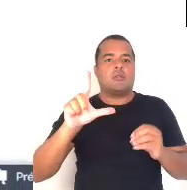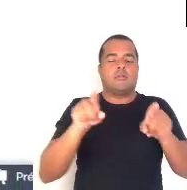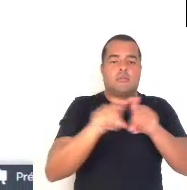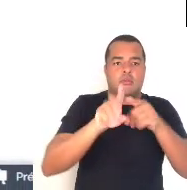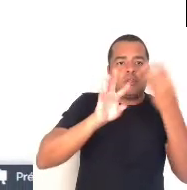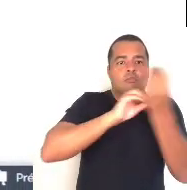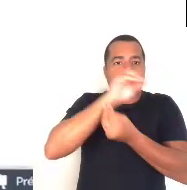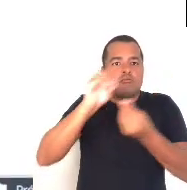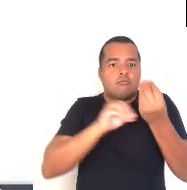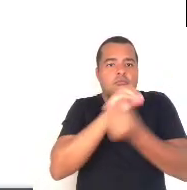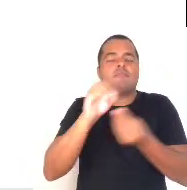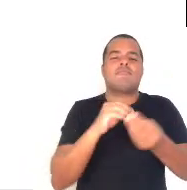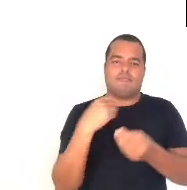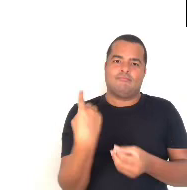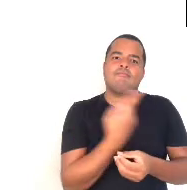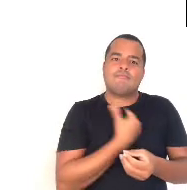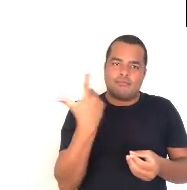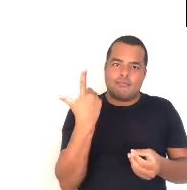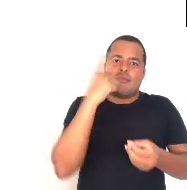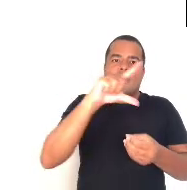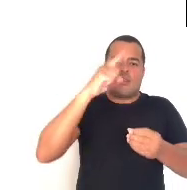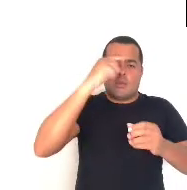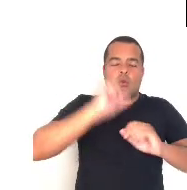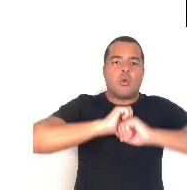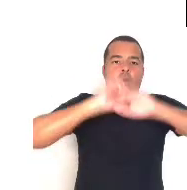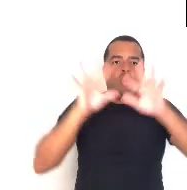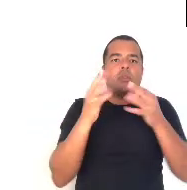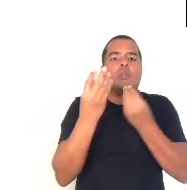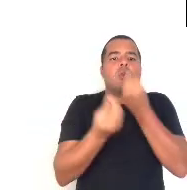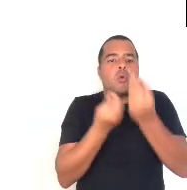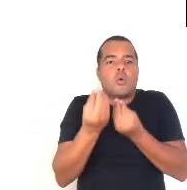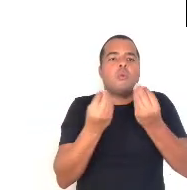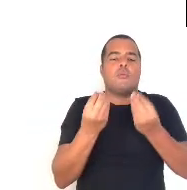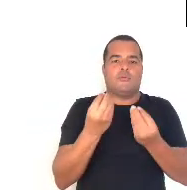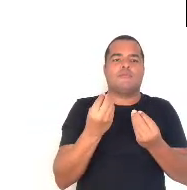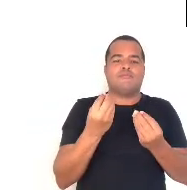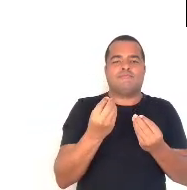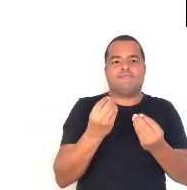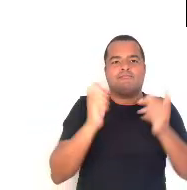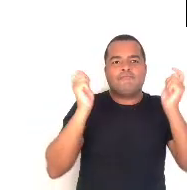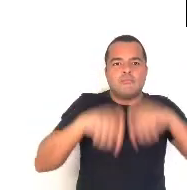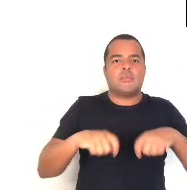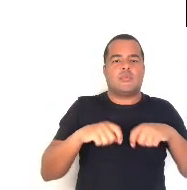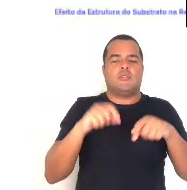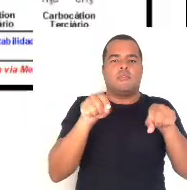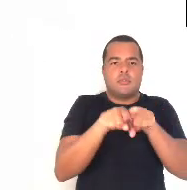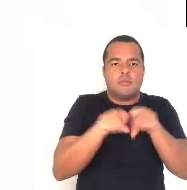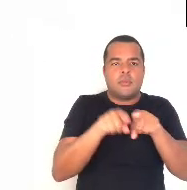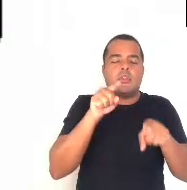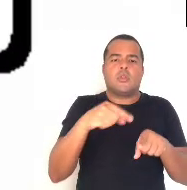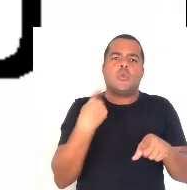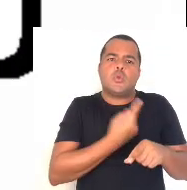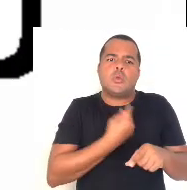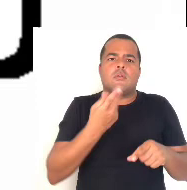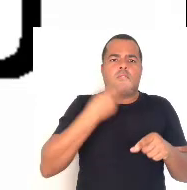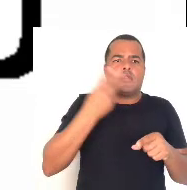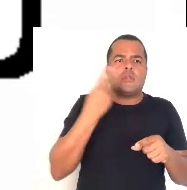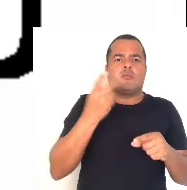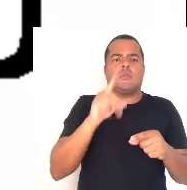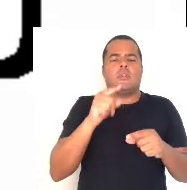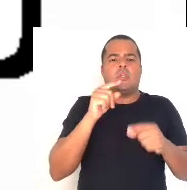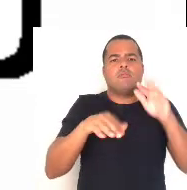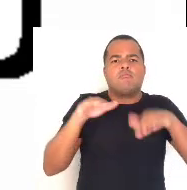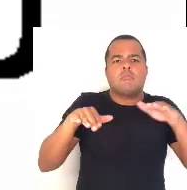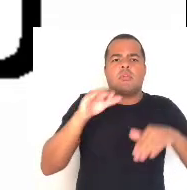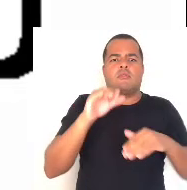HCl. E aí, nesse processo reacional, a gente consegue compreender como é que essa reação ocorre, ok? E aí, quando a